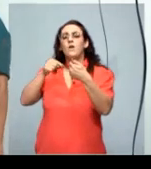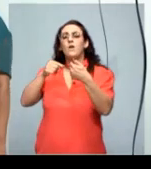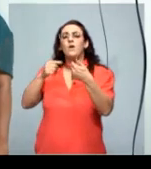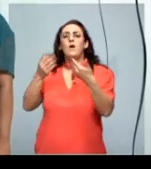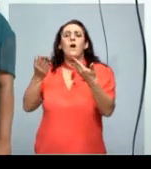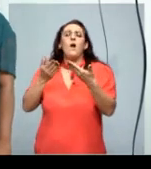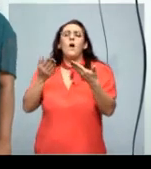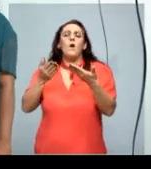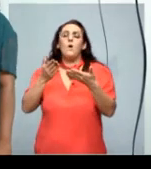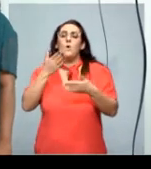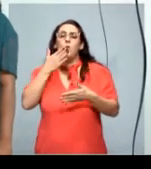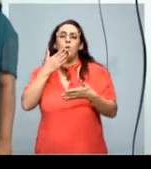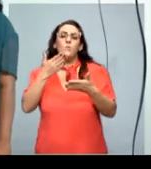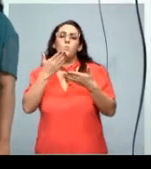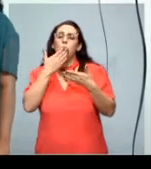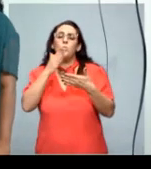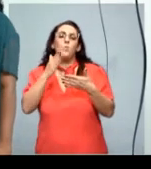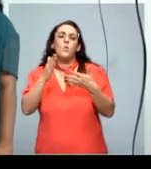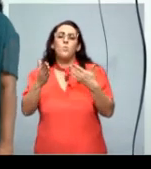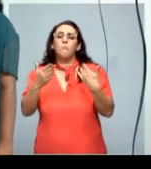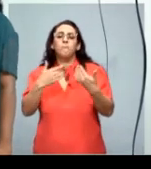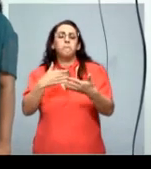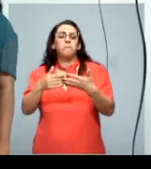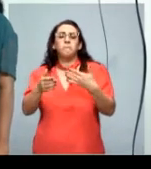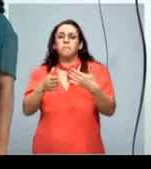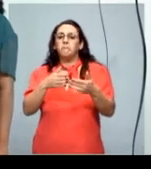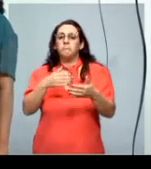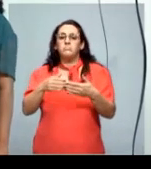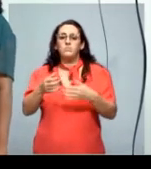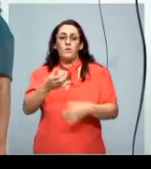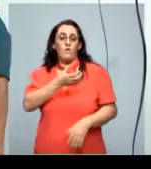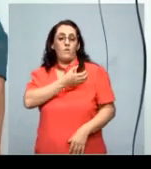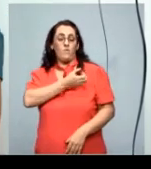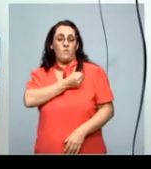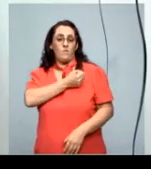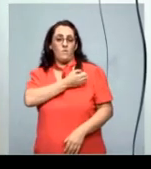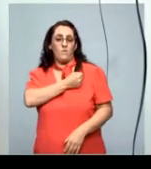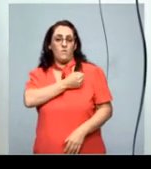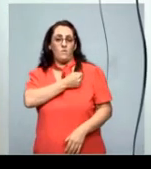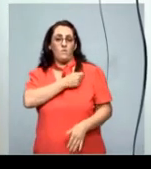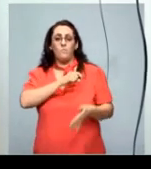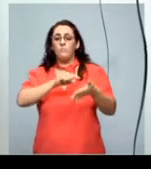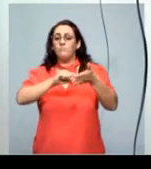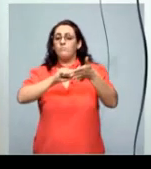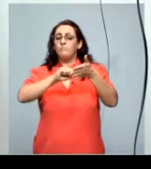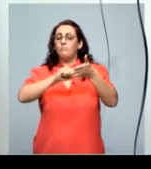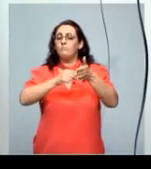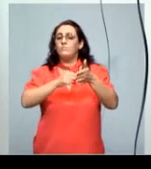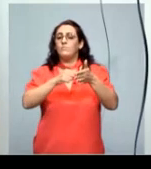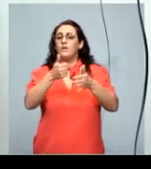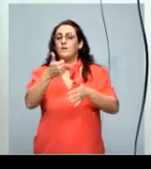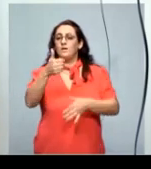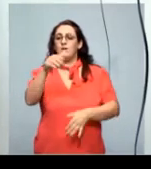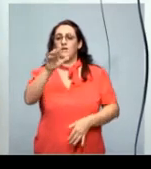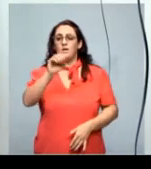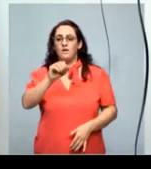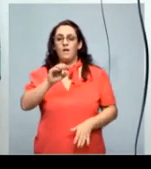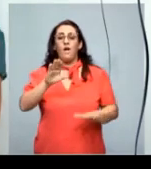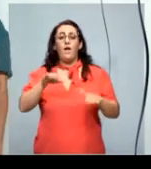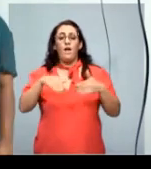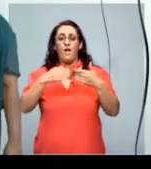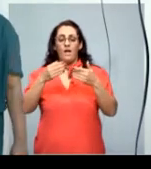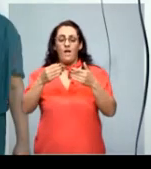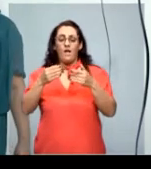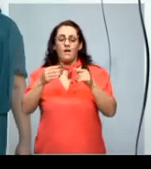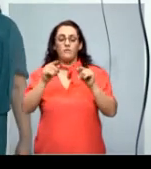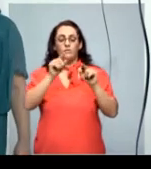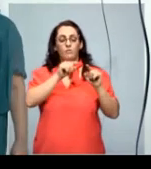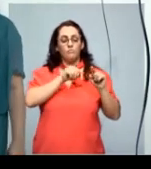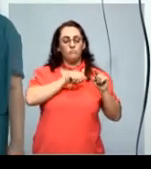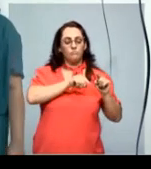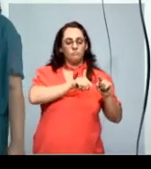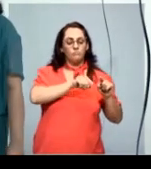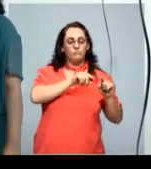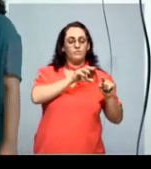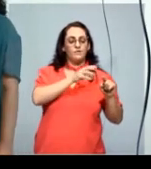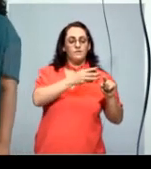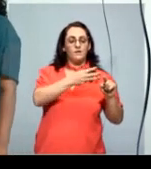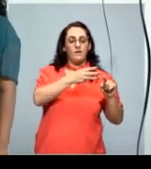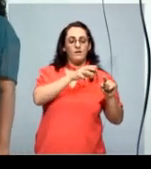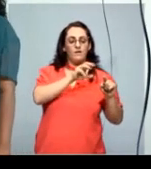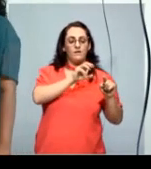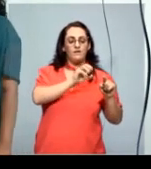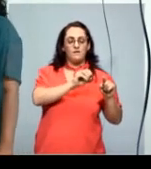que eu colocar aqui, né, vai ser multiplicado por 10. Então, aqui eu vou acrescentar o zero. Então, vai ficar